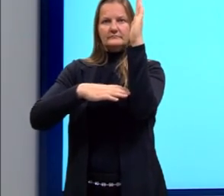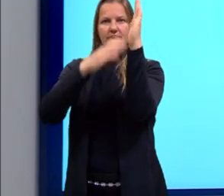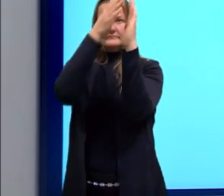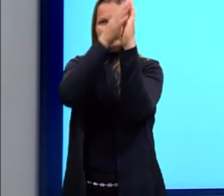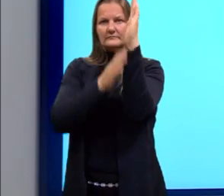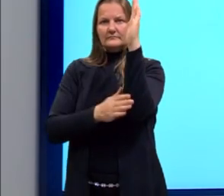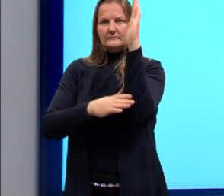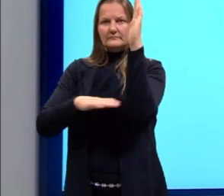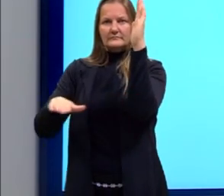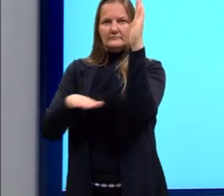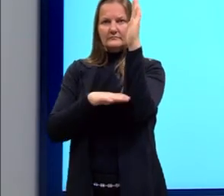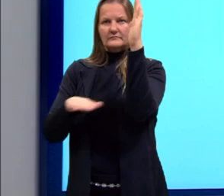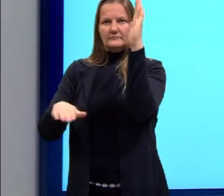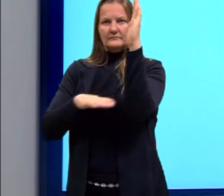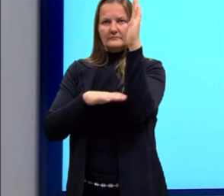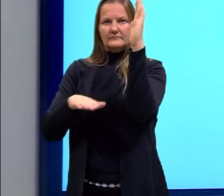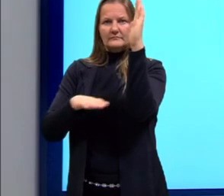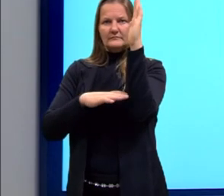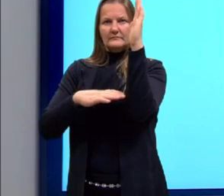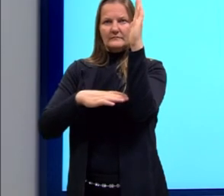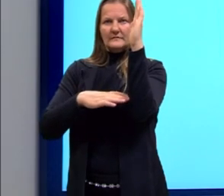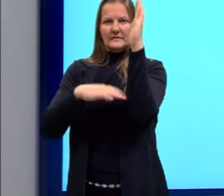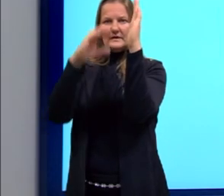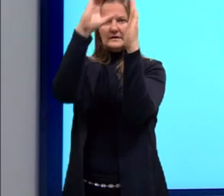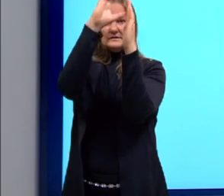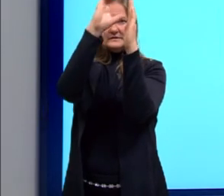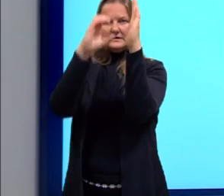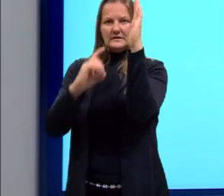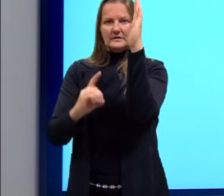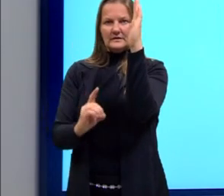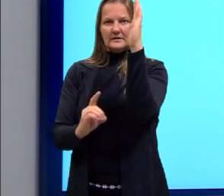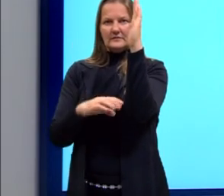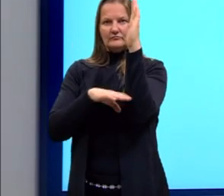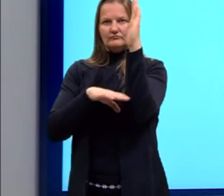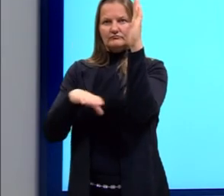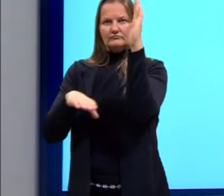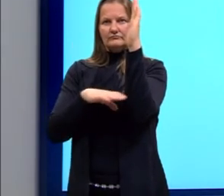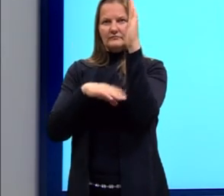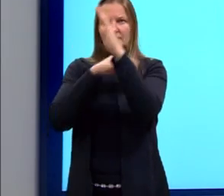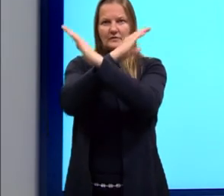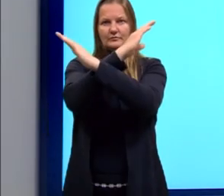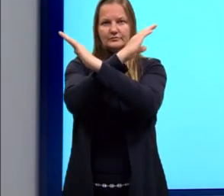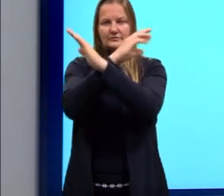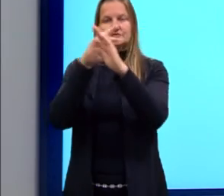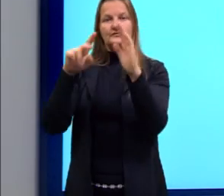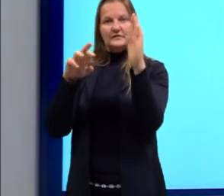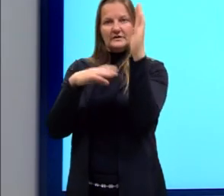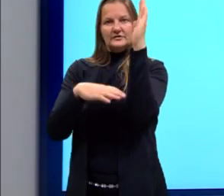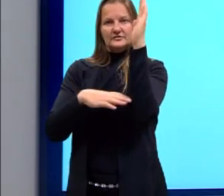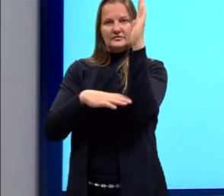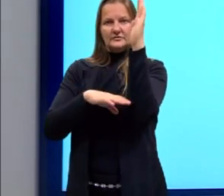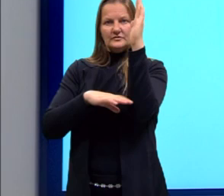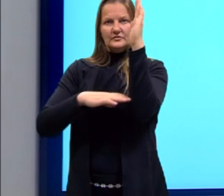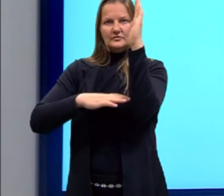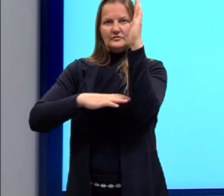tão aqui a reta se e de São concorrentes se cruzam em um ponto mas formam um ângulo de